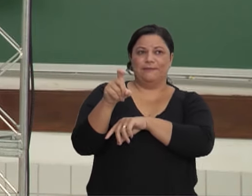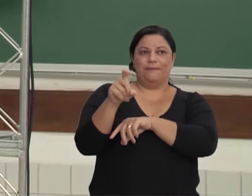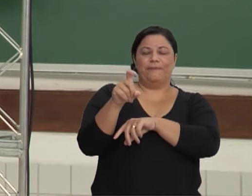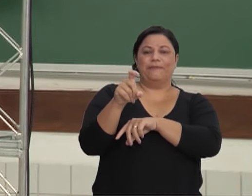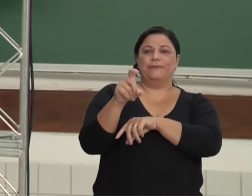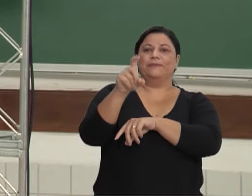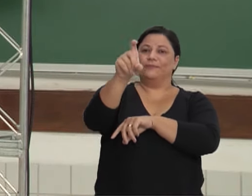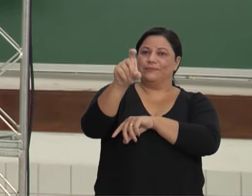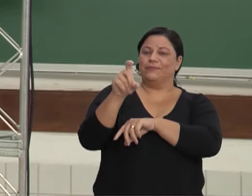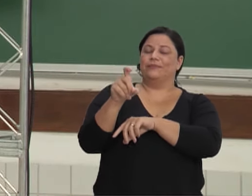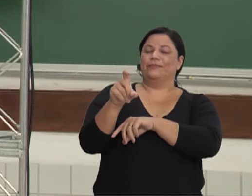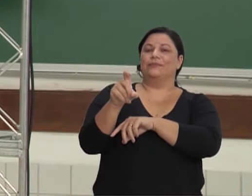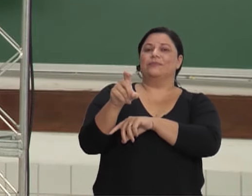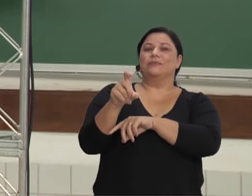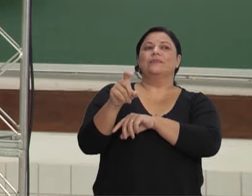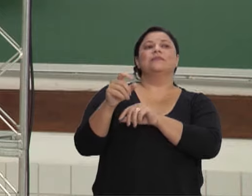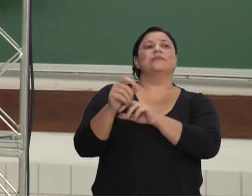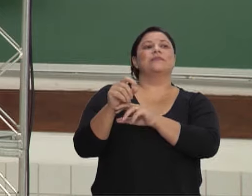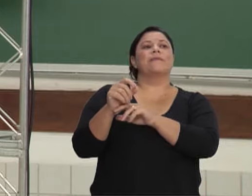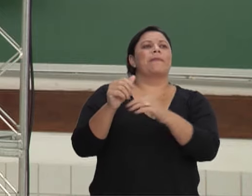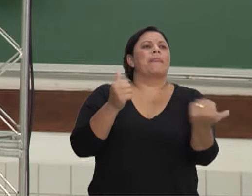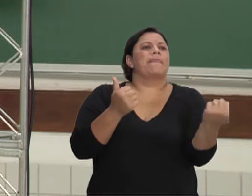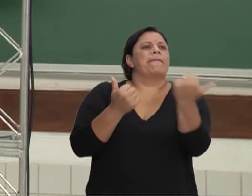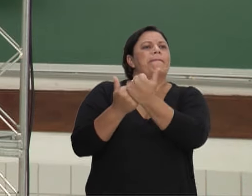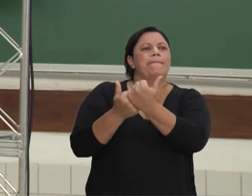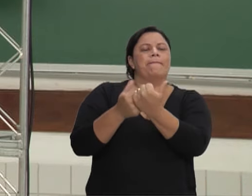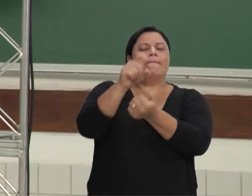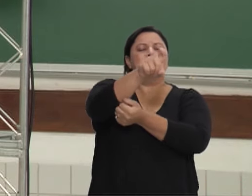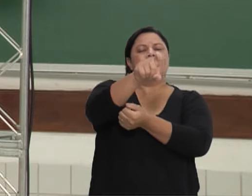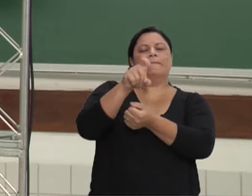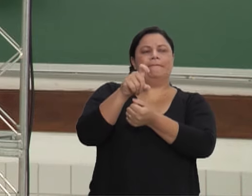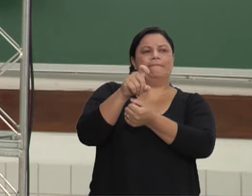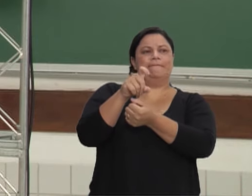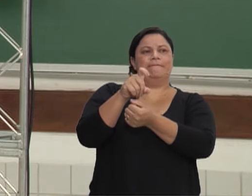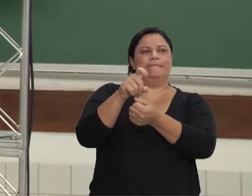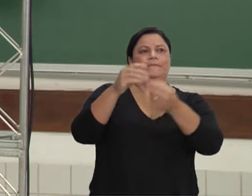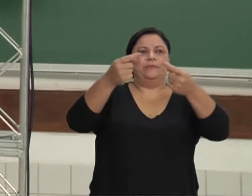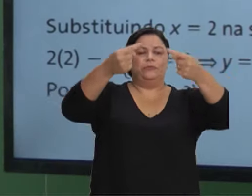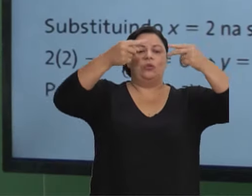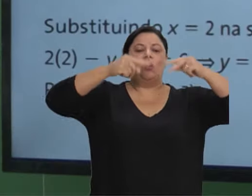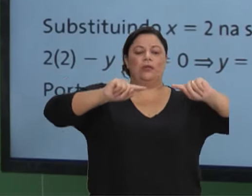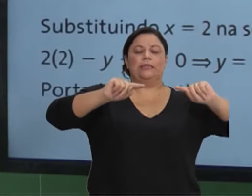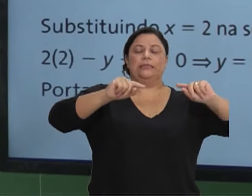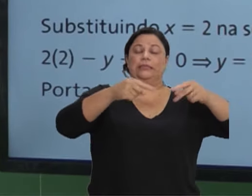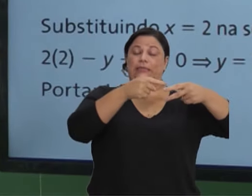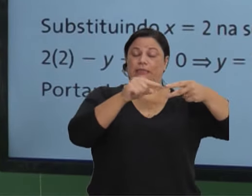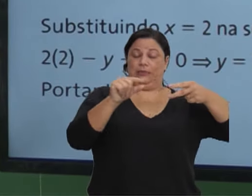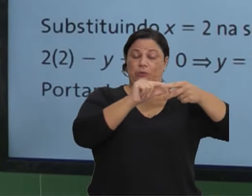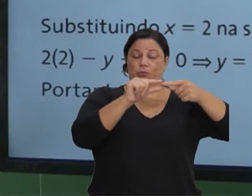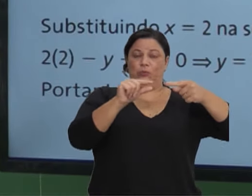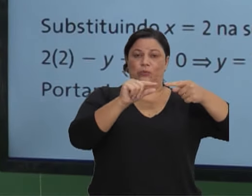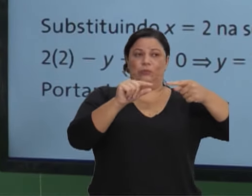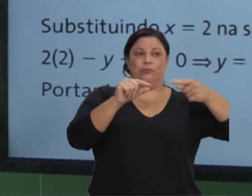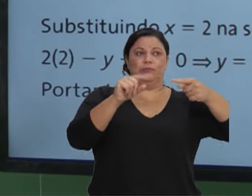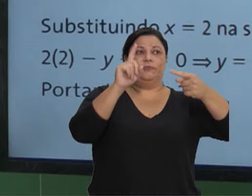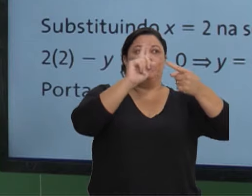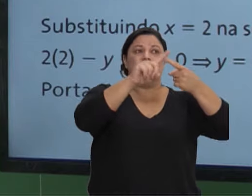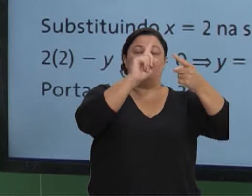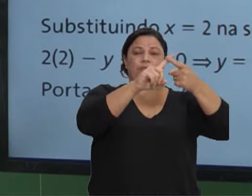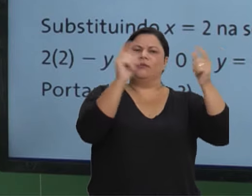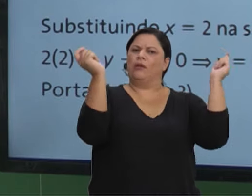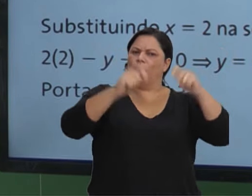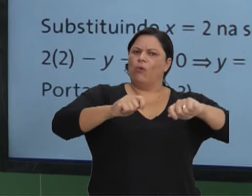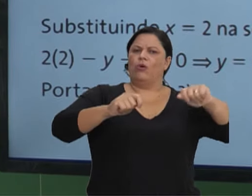coordenada do ponto. Substituindo x na segunda equação, por exemplo, a gente pode substituir tanto na primeira equação quanto